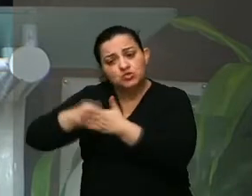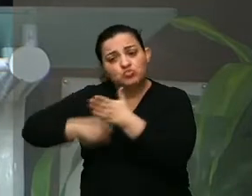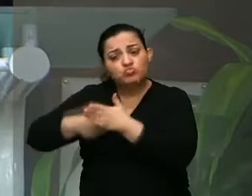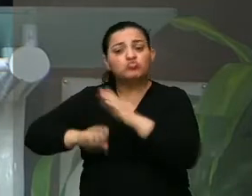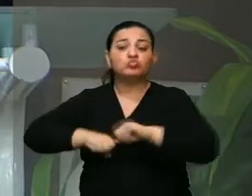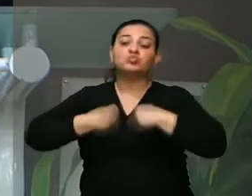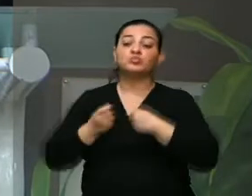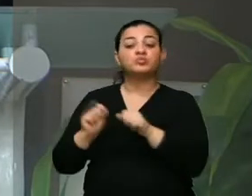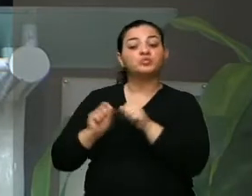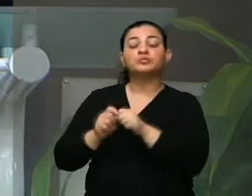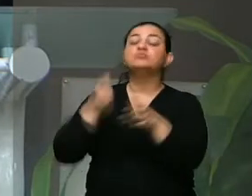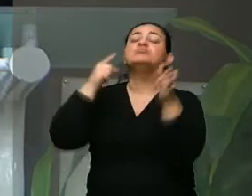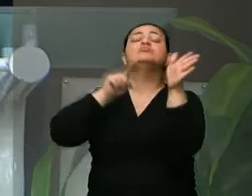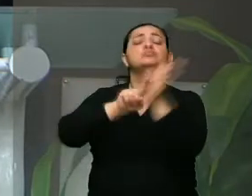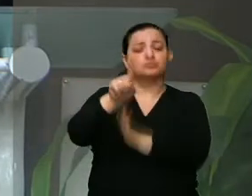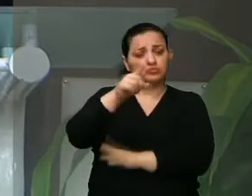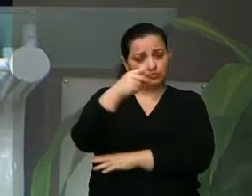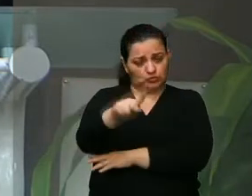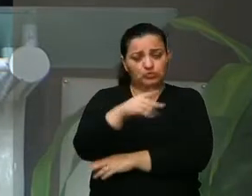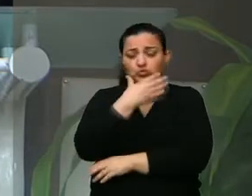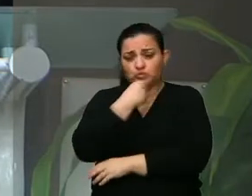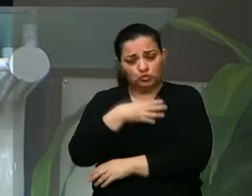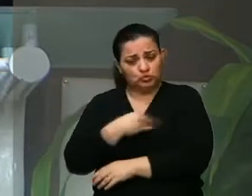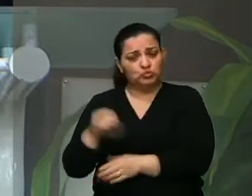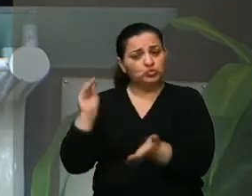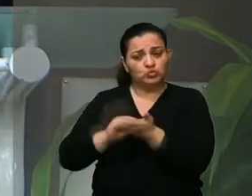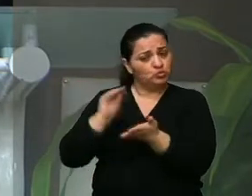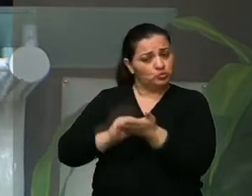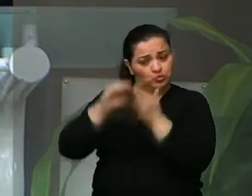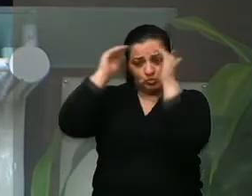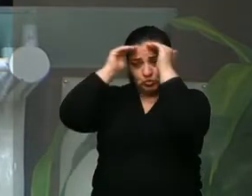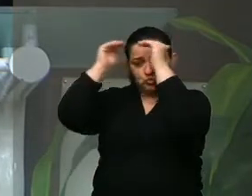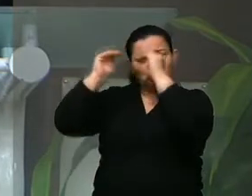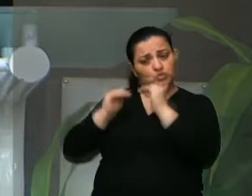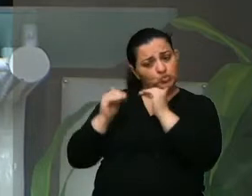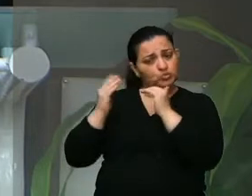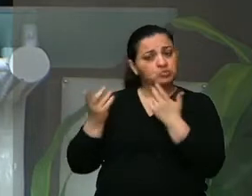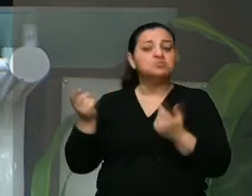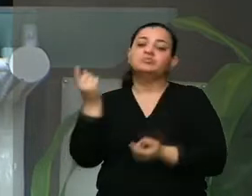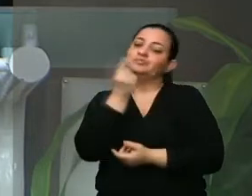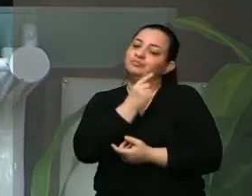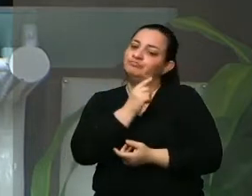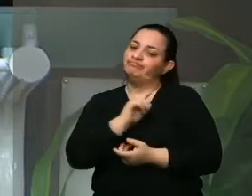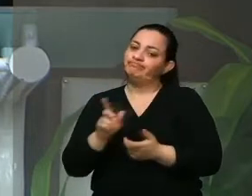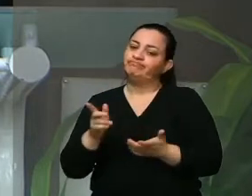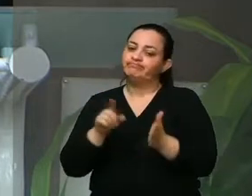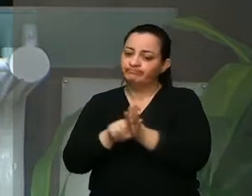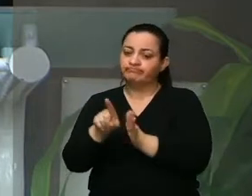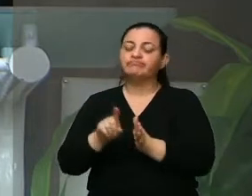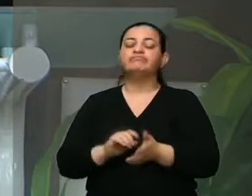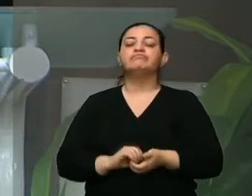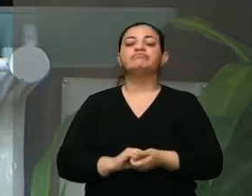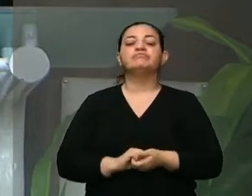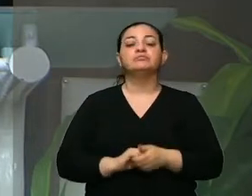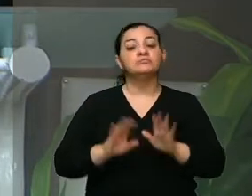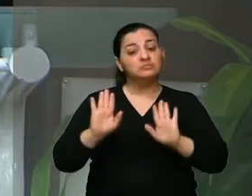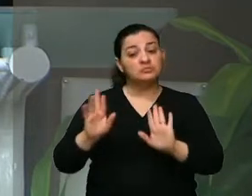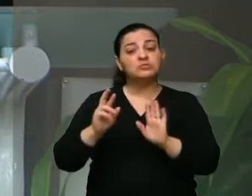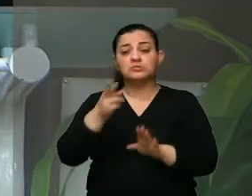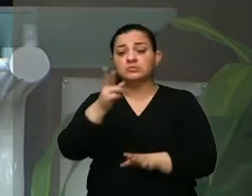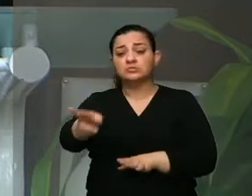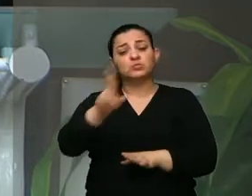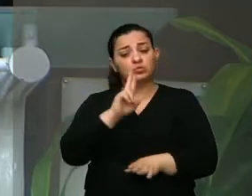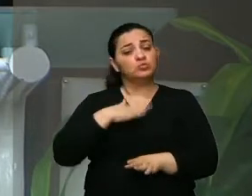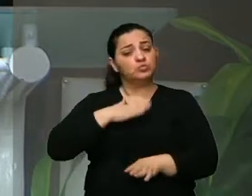eu pergunto o seu filho desobediente porque não fez o que você pediu respondi